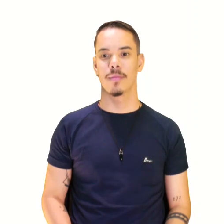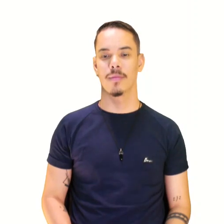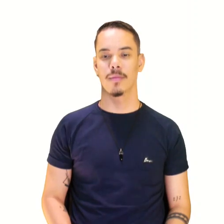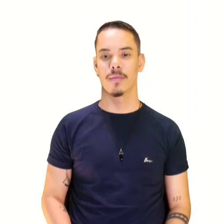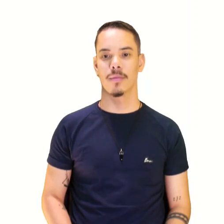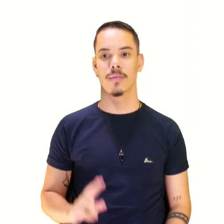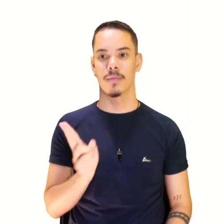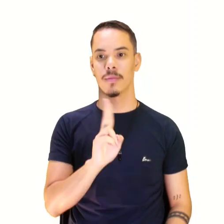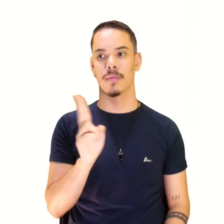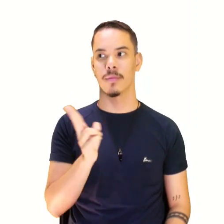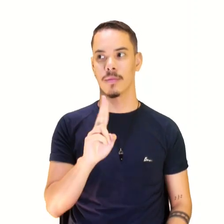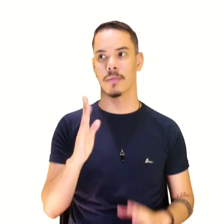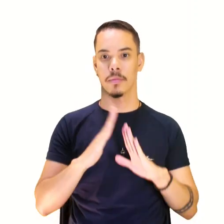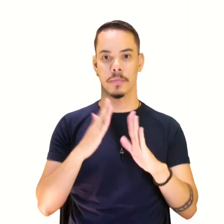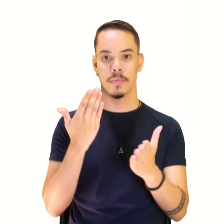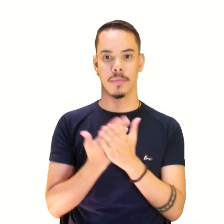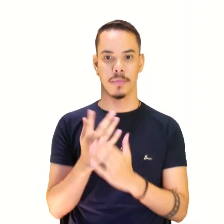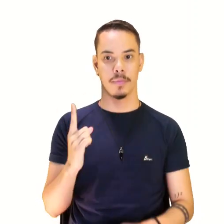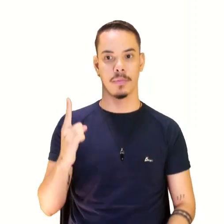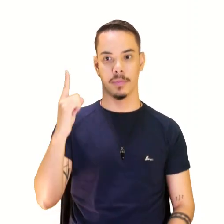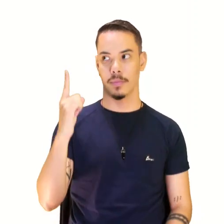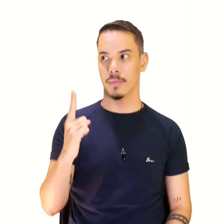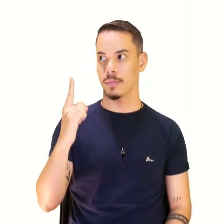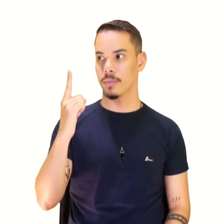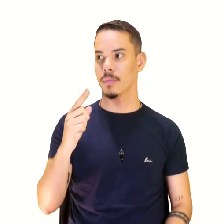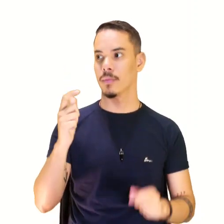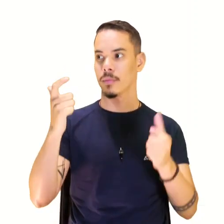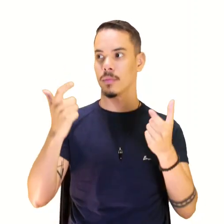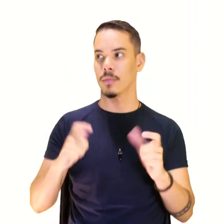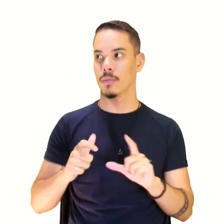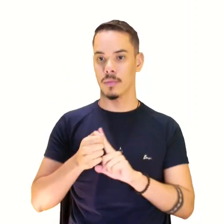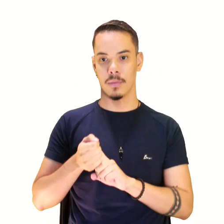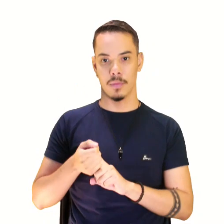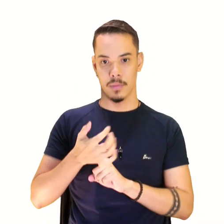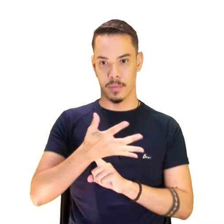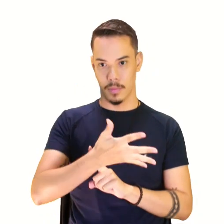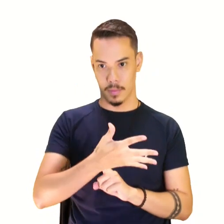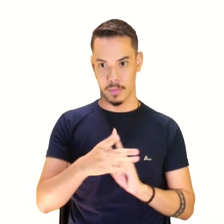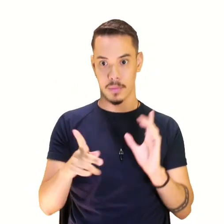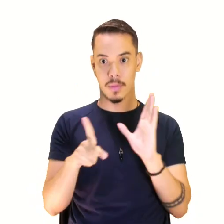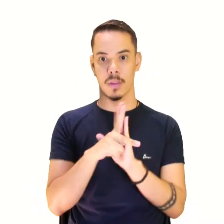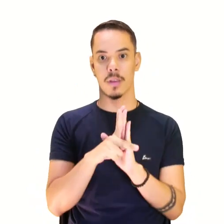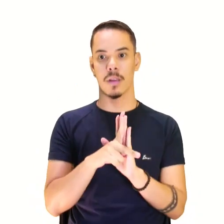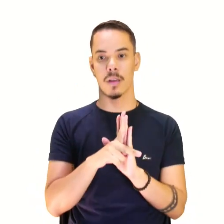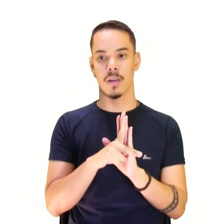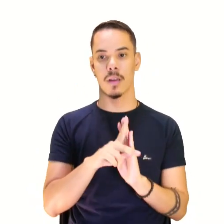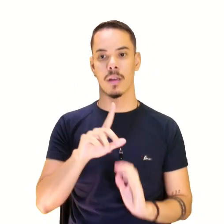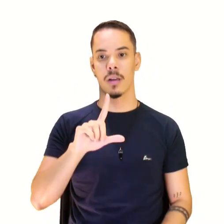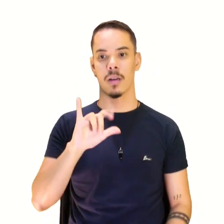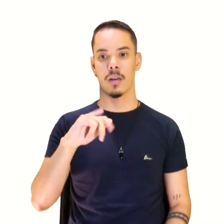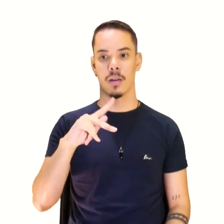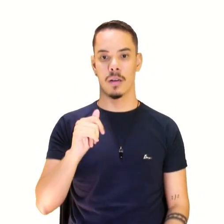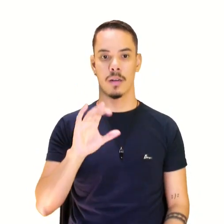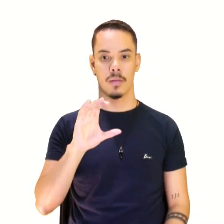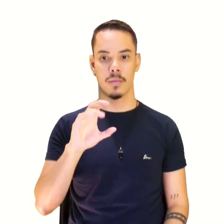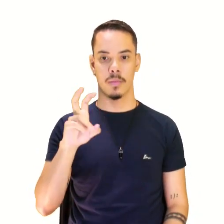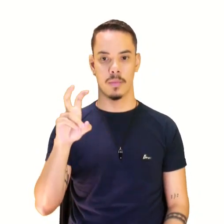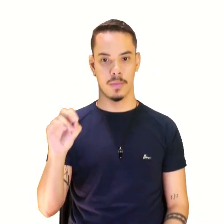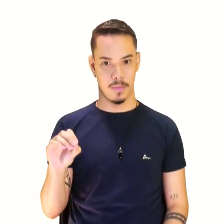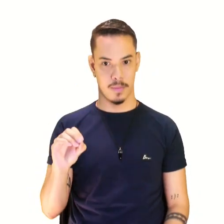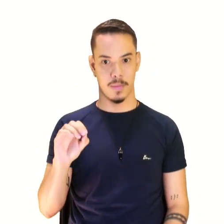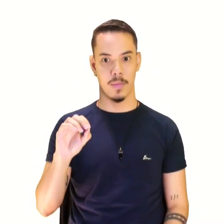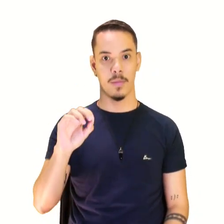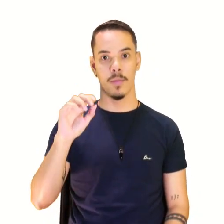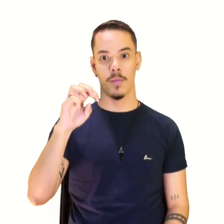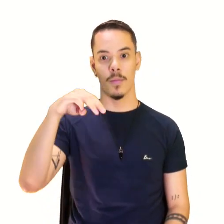Aurélio Buarque de Holanda. Extensão da Mário Palmério, linha C50, em